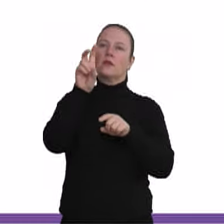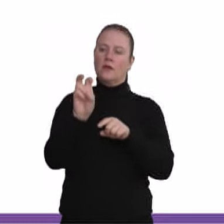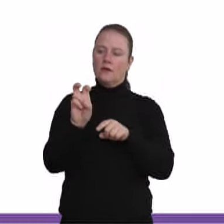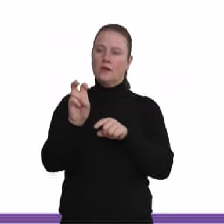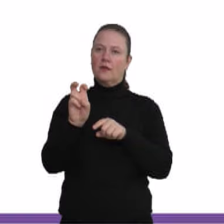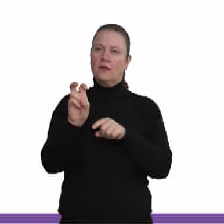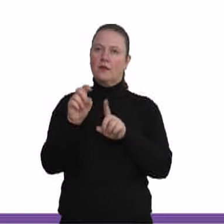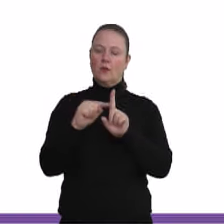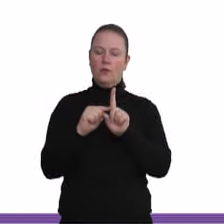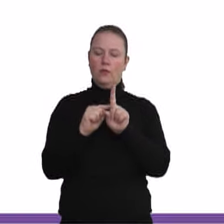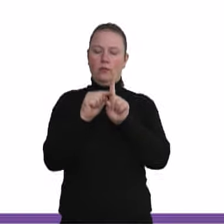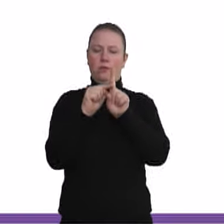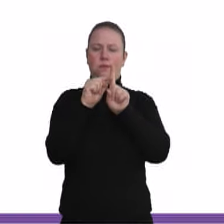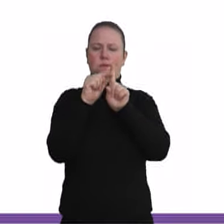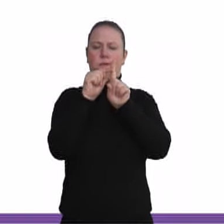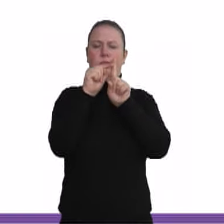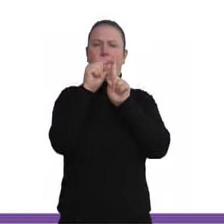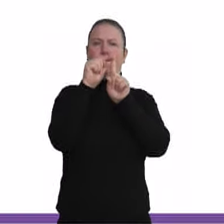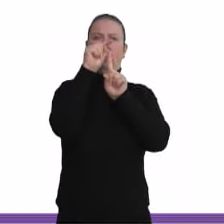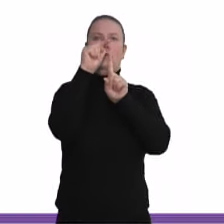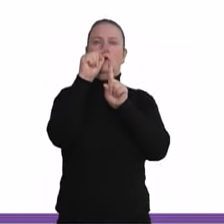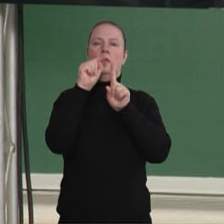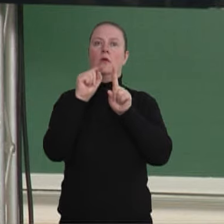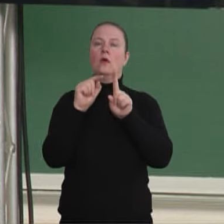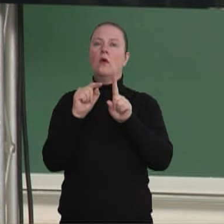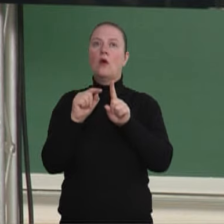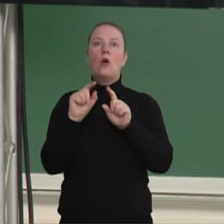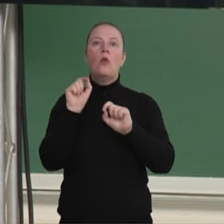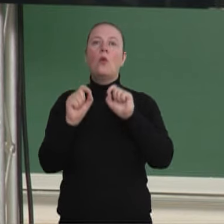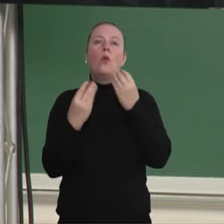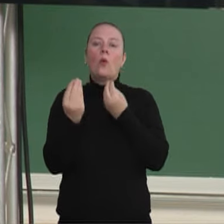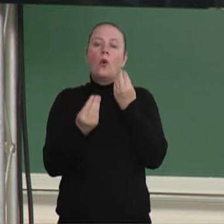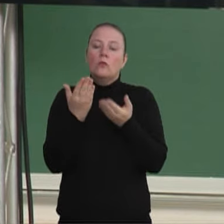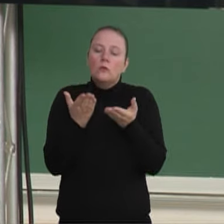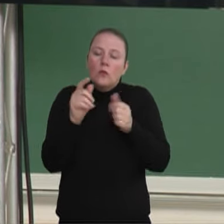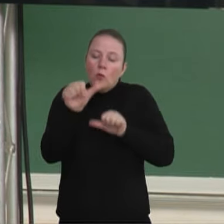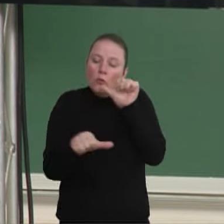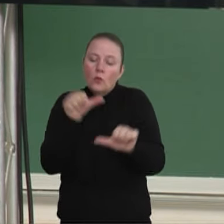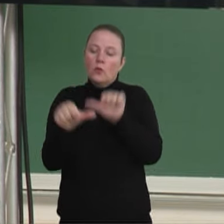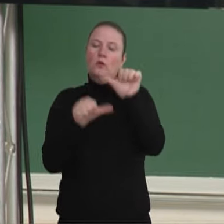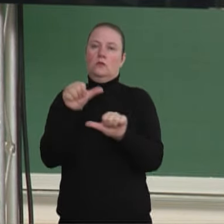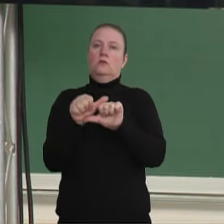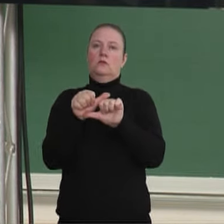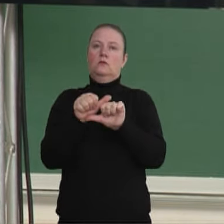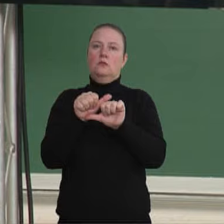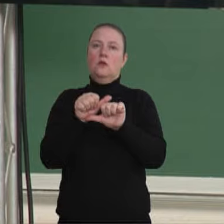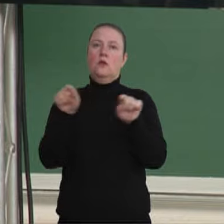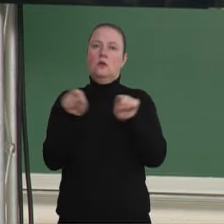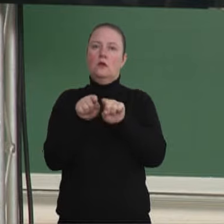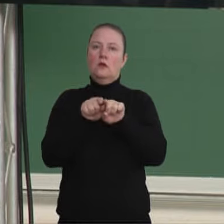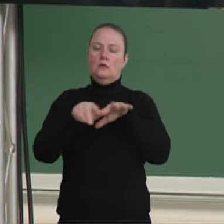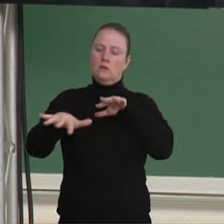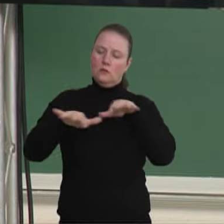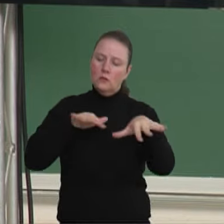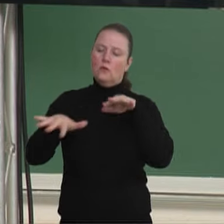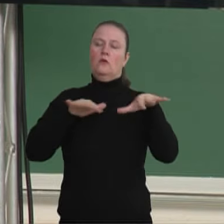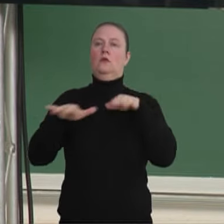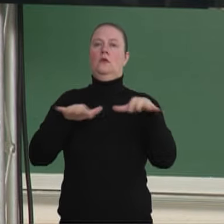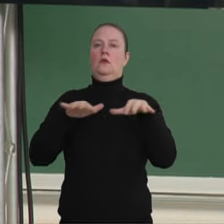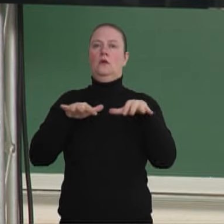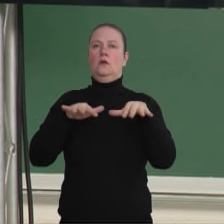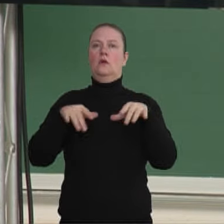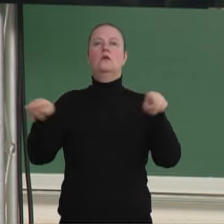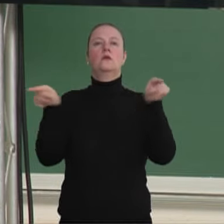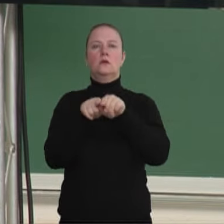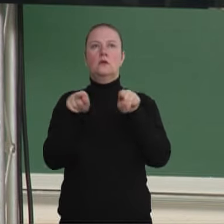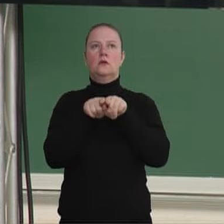onde que vai essa temperatura? Essa variação ocorre no manto, gerando então toda essa movimentação, aonde a gente vai ter aqui